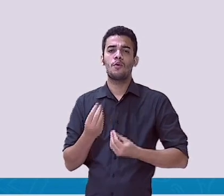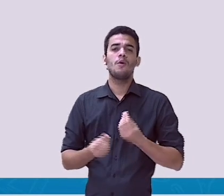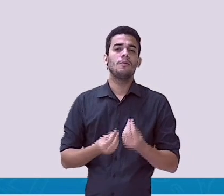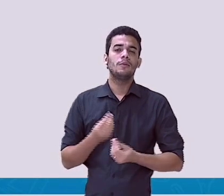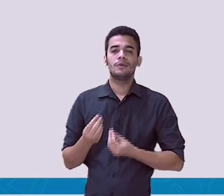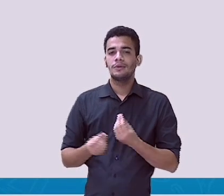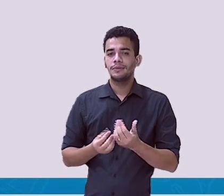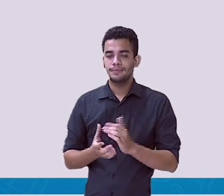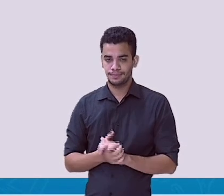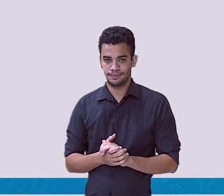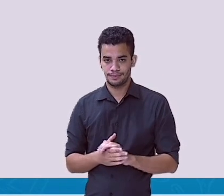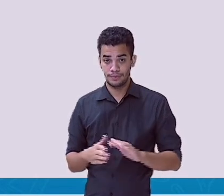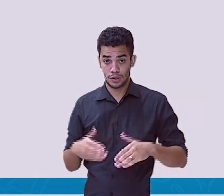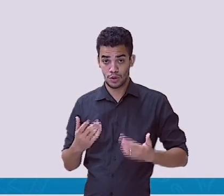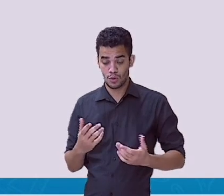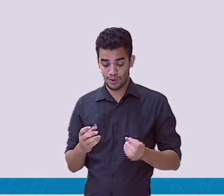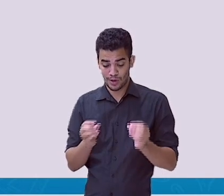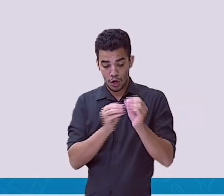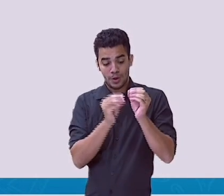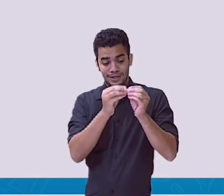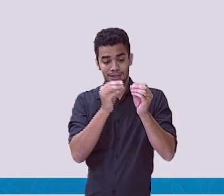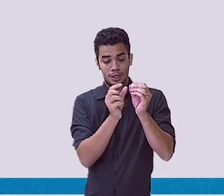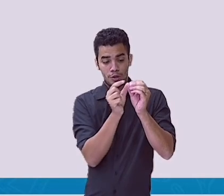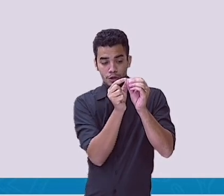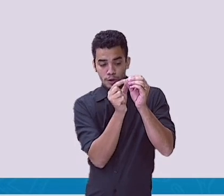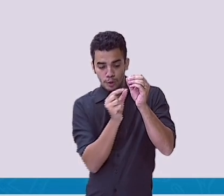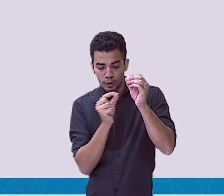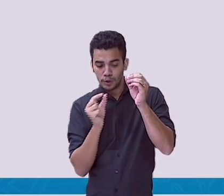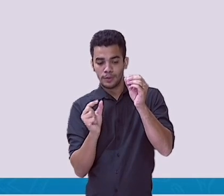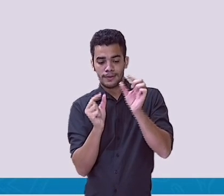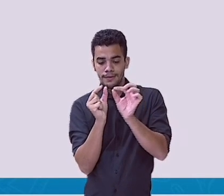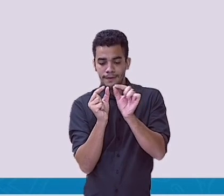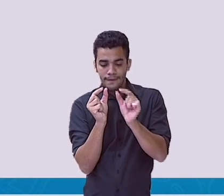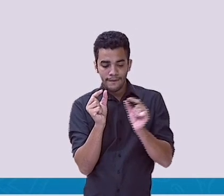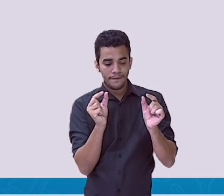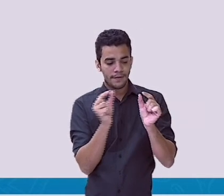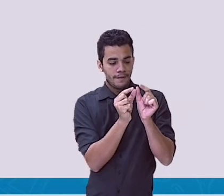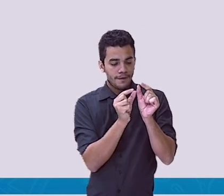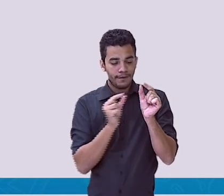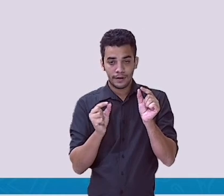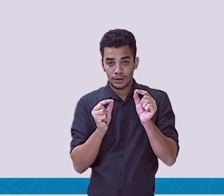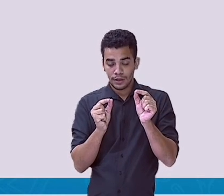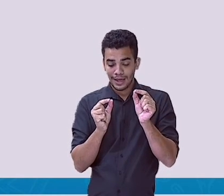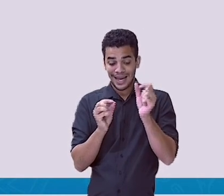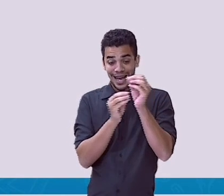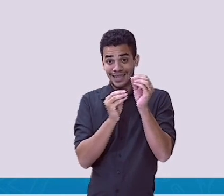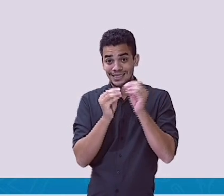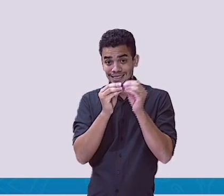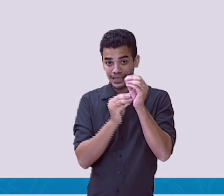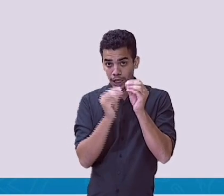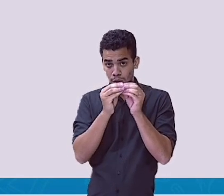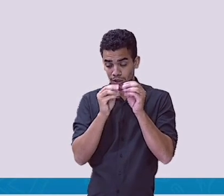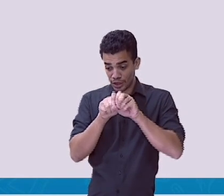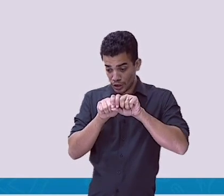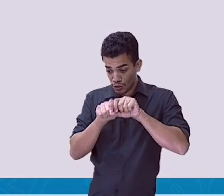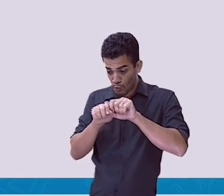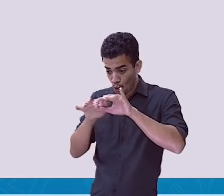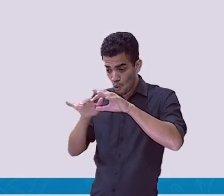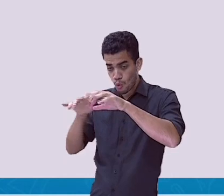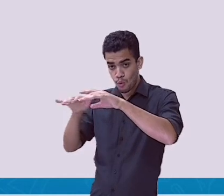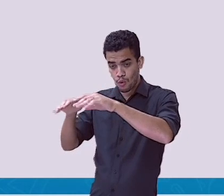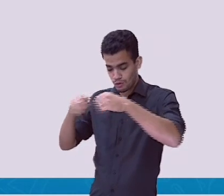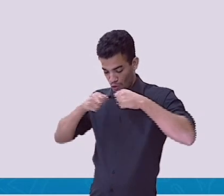São fragmentos de células. Elas são produzidas e liberadas por quem? Ó, pela medula